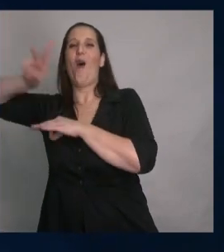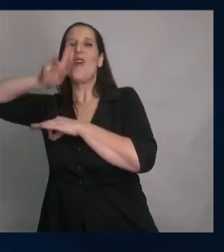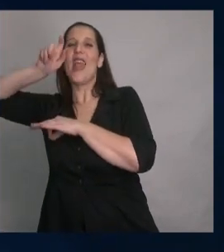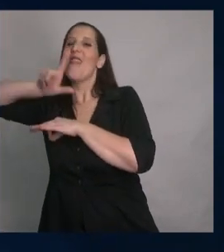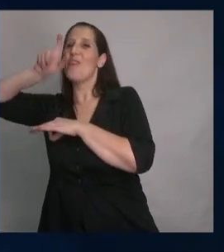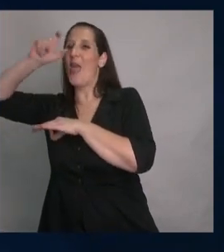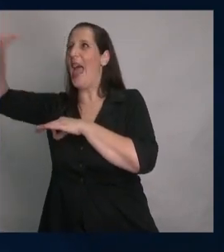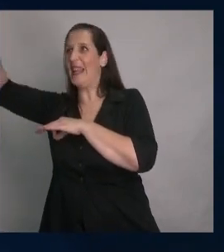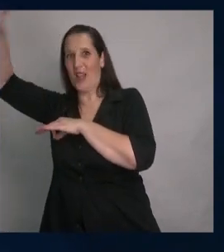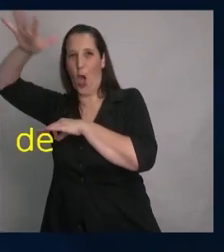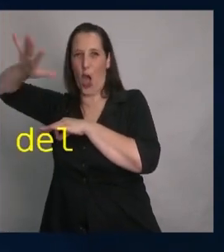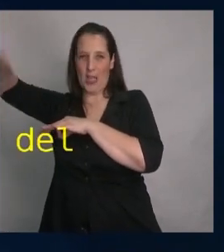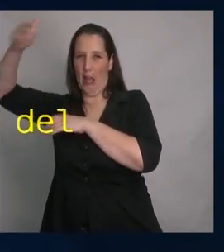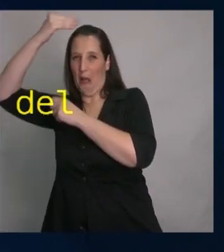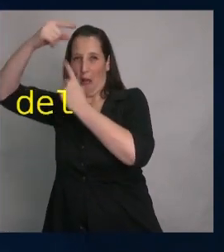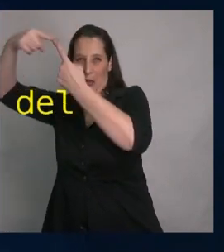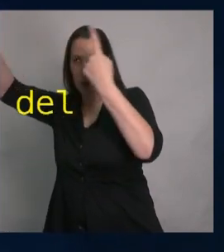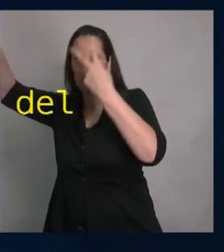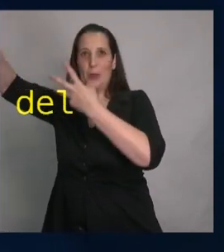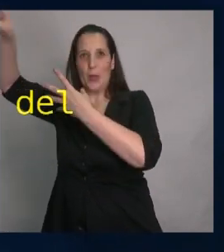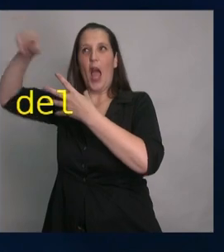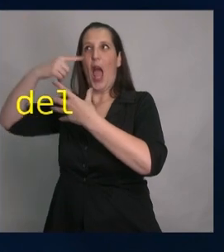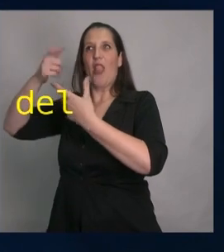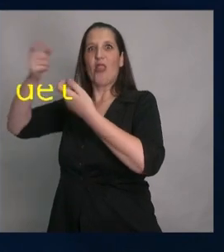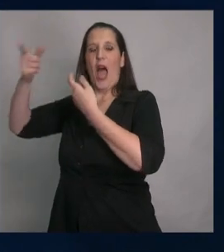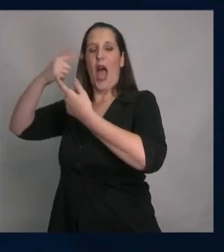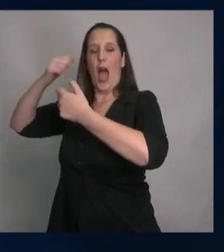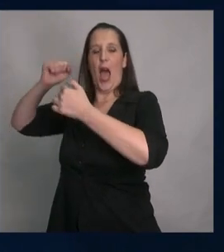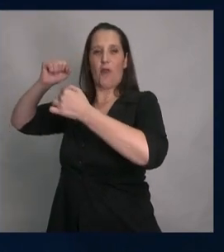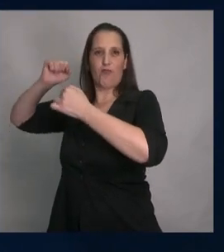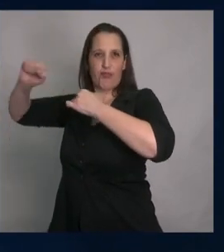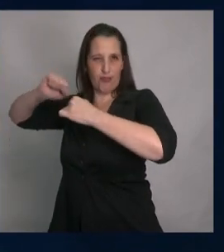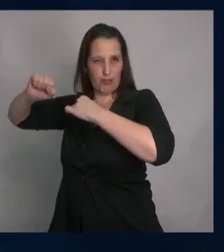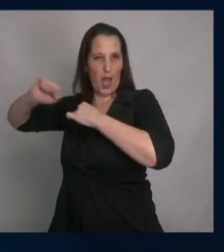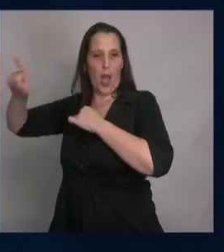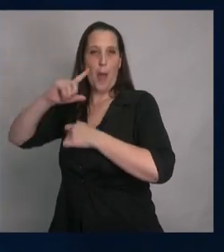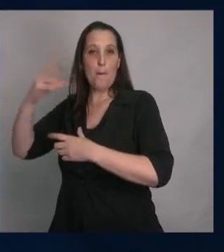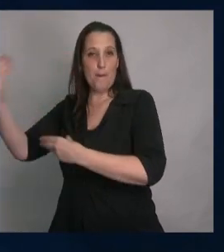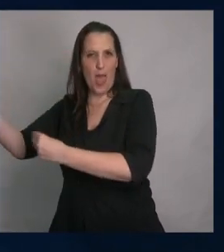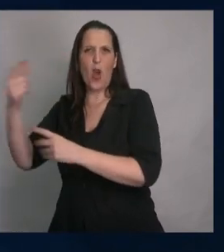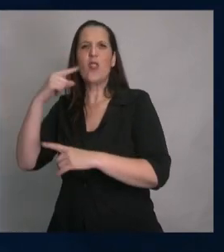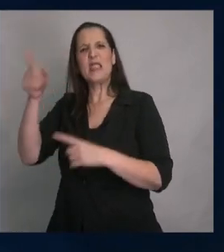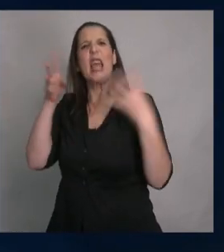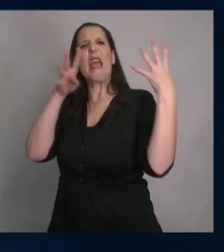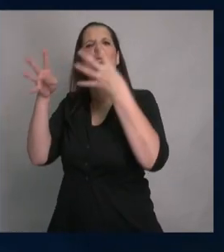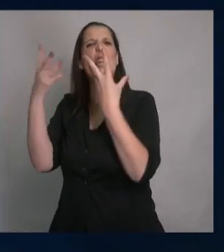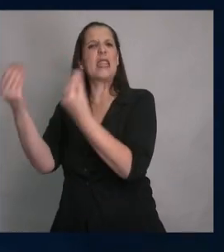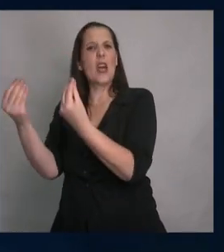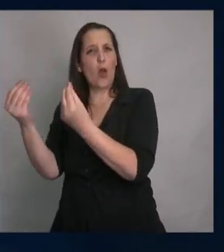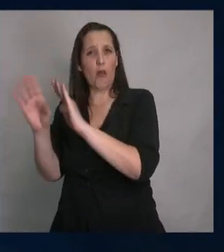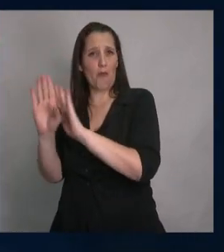Estados Unidos agora, três anos para cá. Não é mais a guerra ao terror, é a guerra comercial,